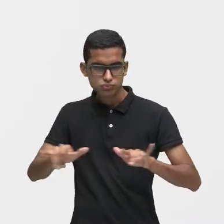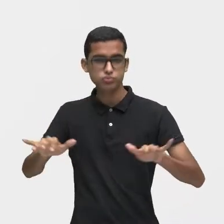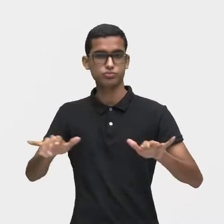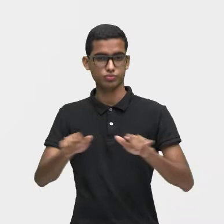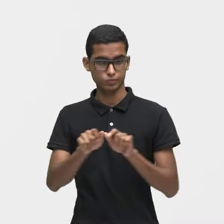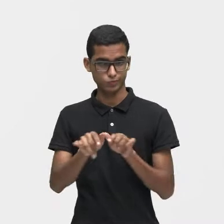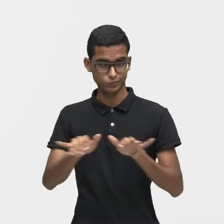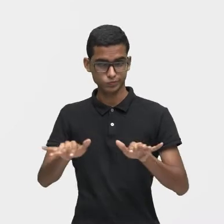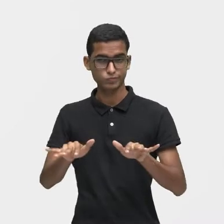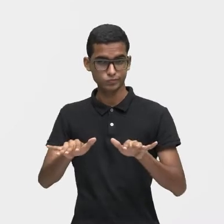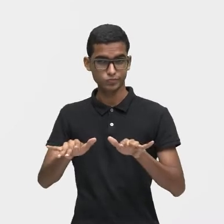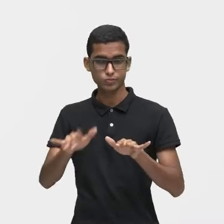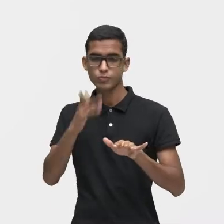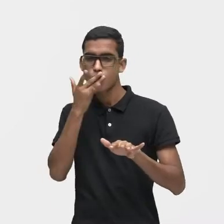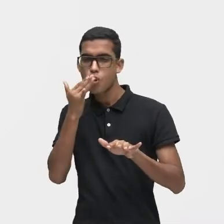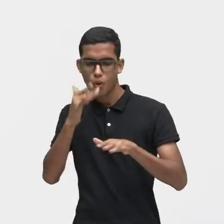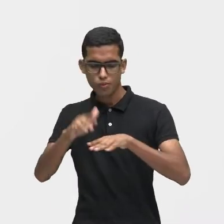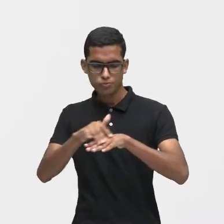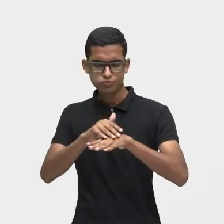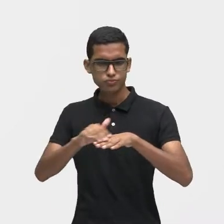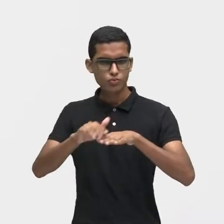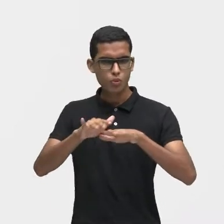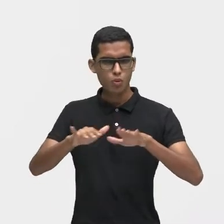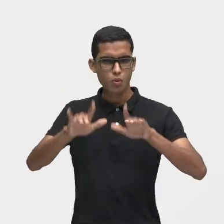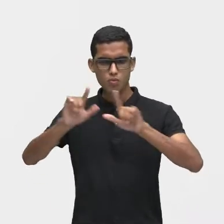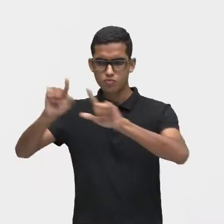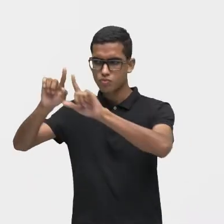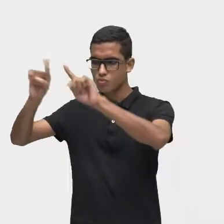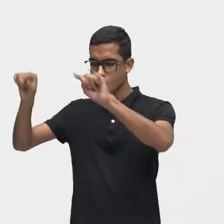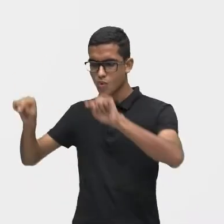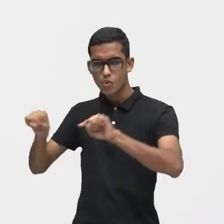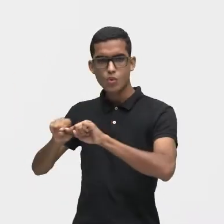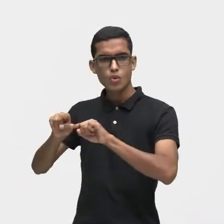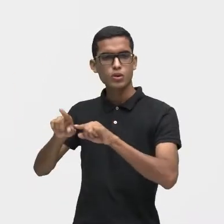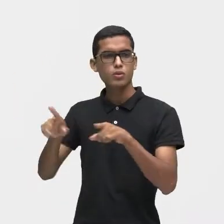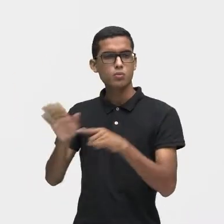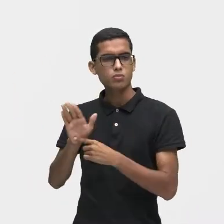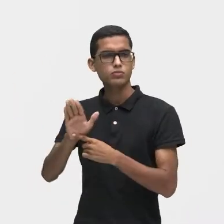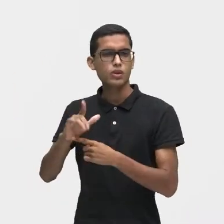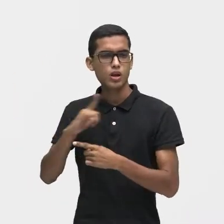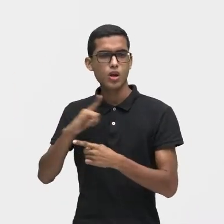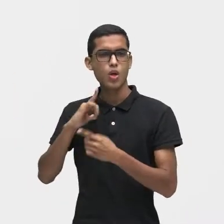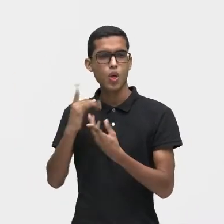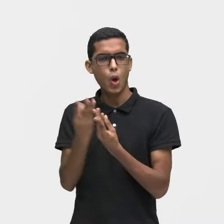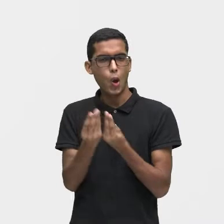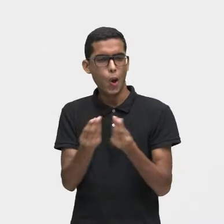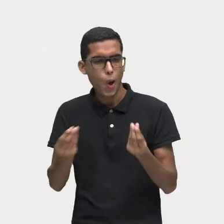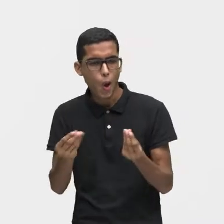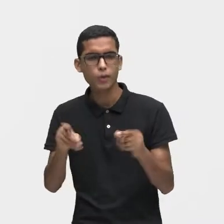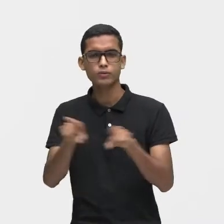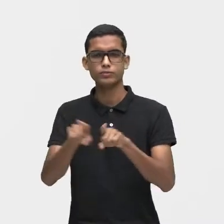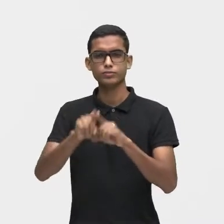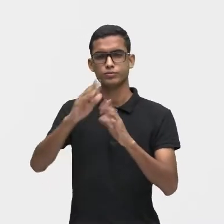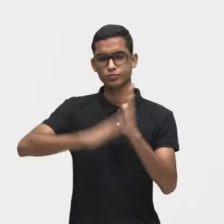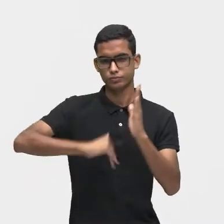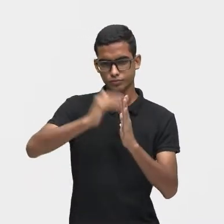é o suporte, como eu falei para vocês, atribuindo tons e texturas. A pintura é diferente do desenho por